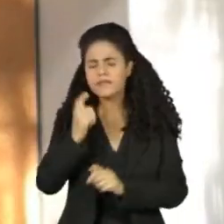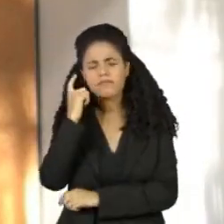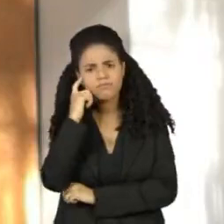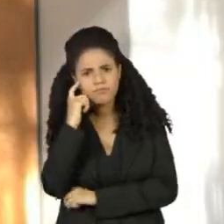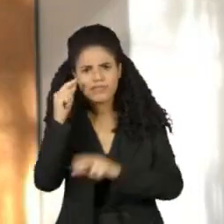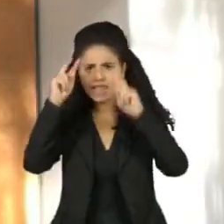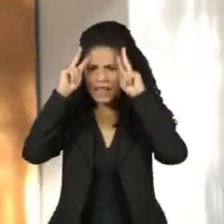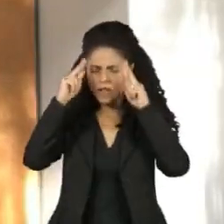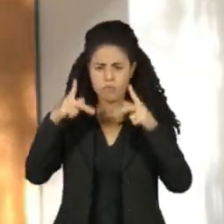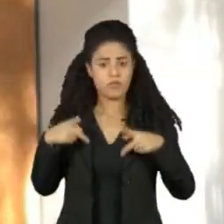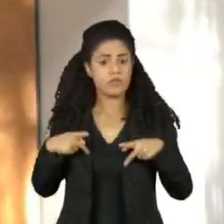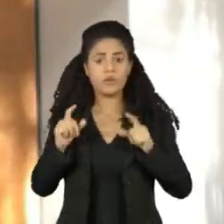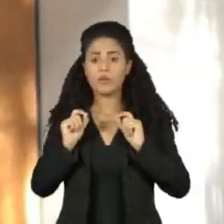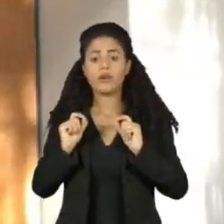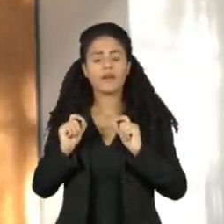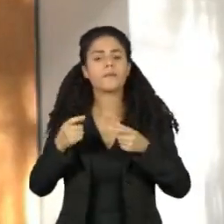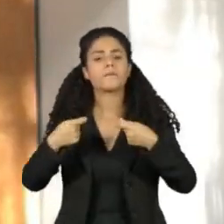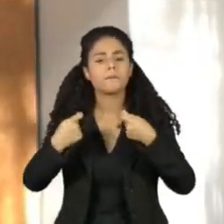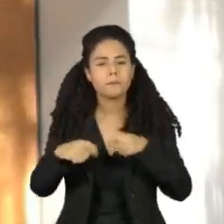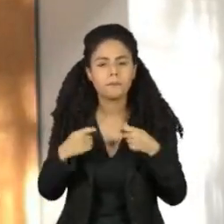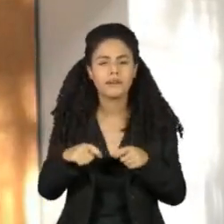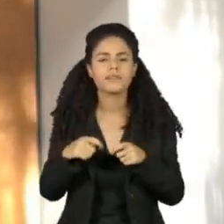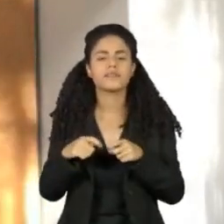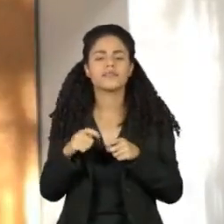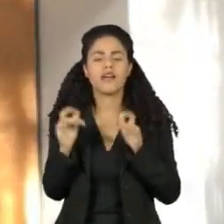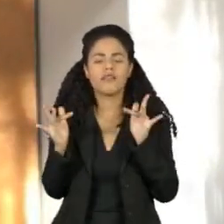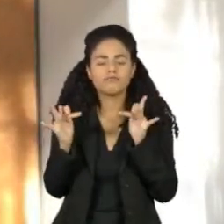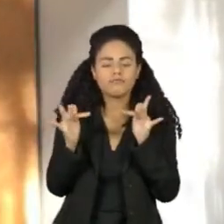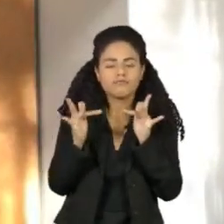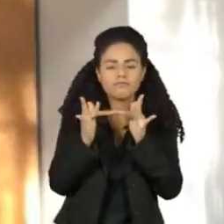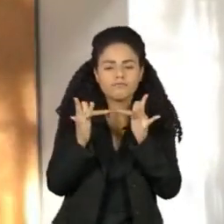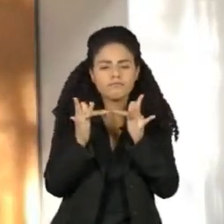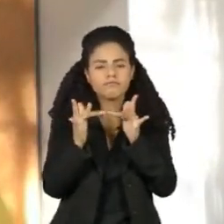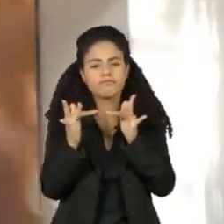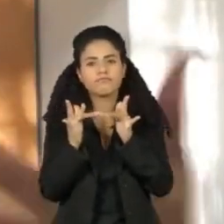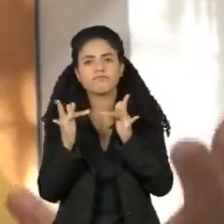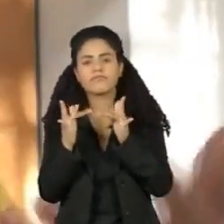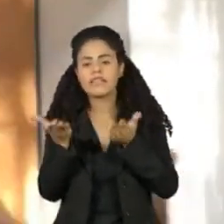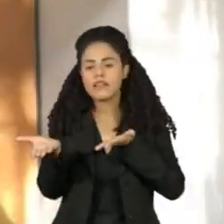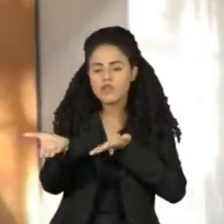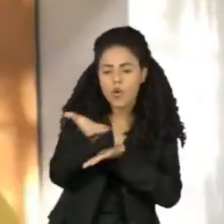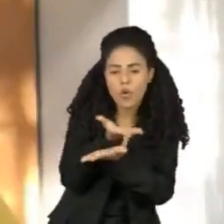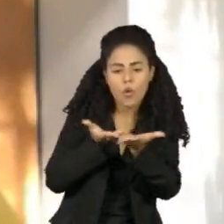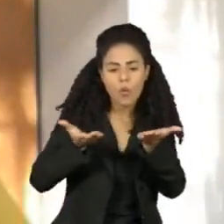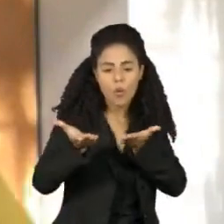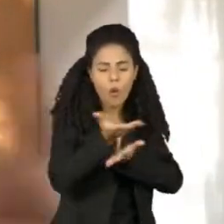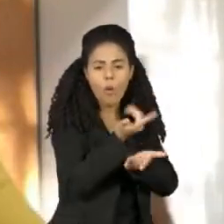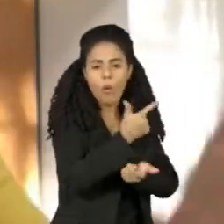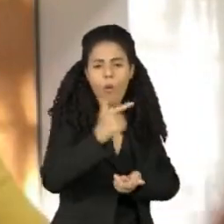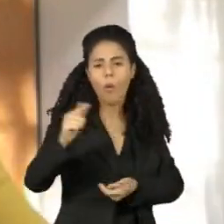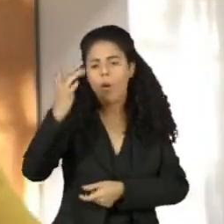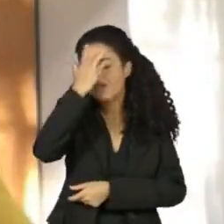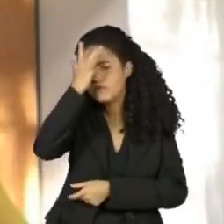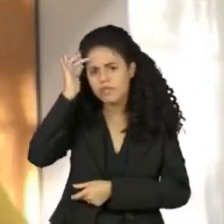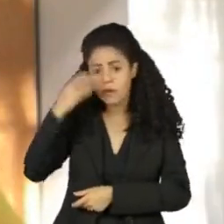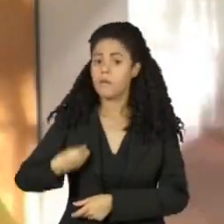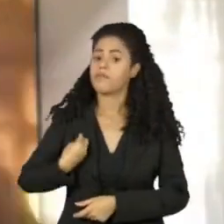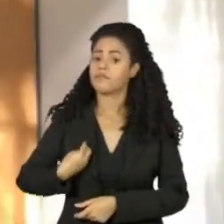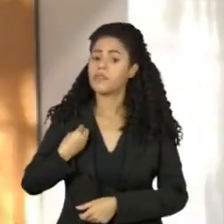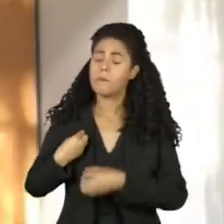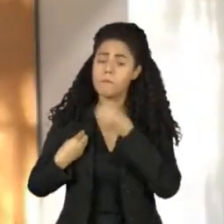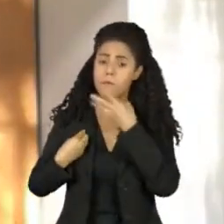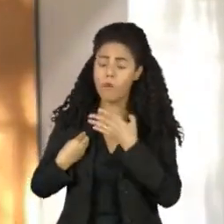ser gregário. Ele precisa estar em contato, ter relações com outras pessoas para ter uma vida